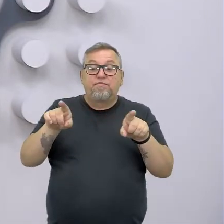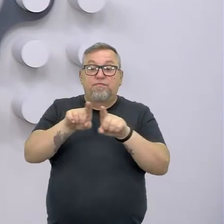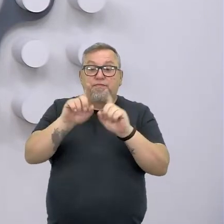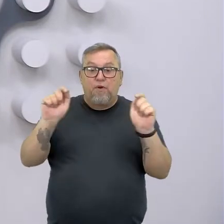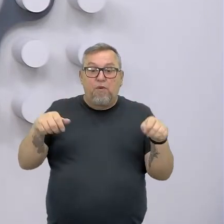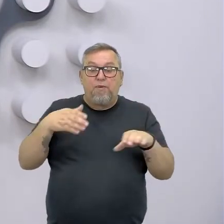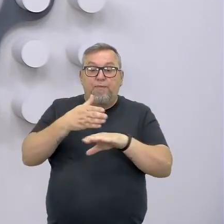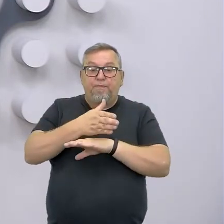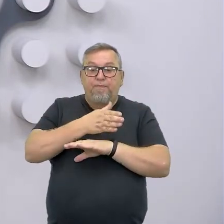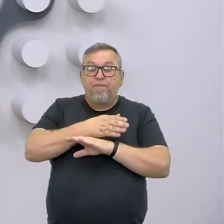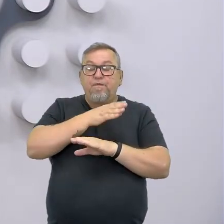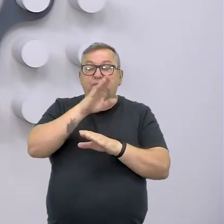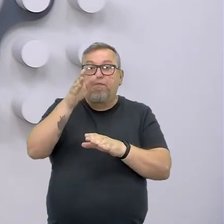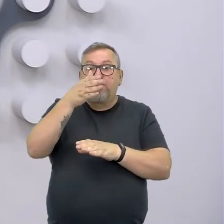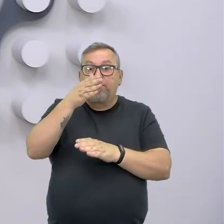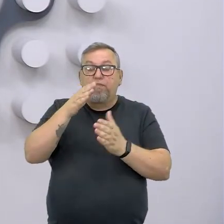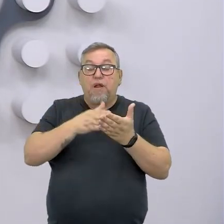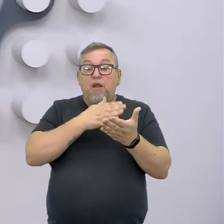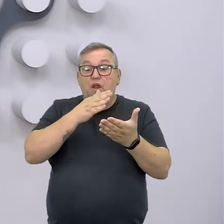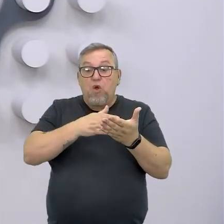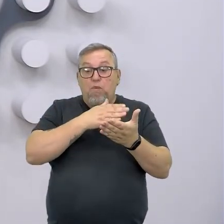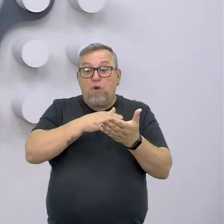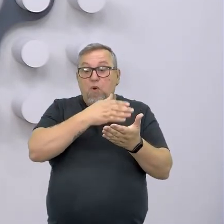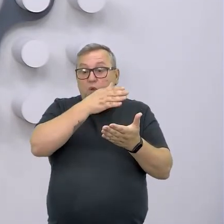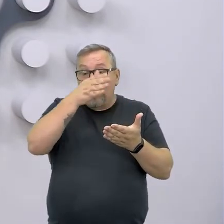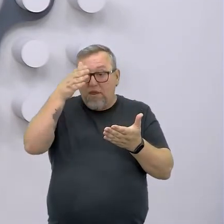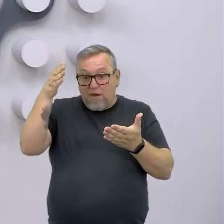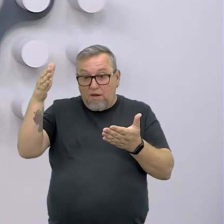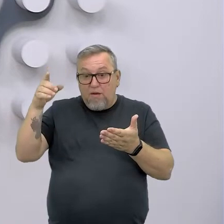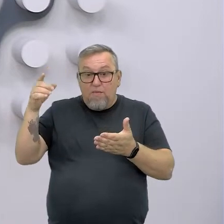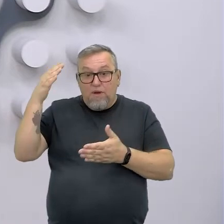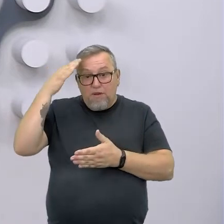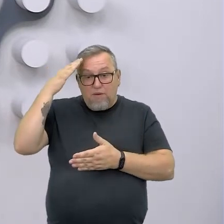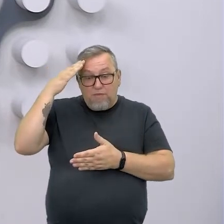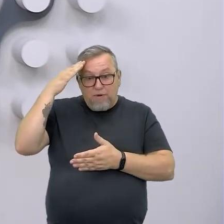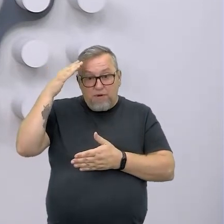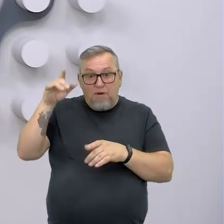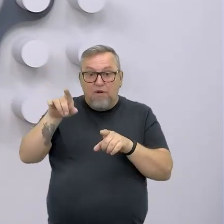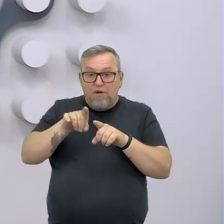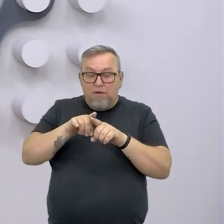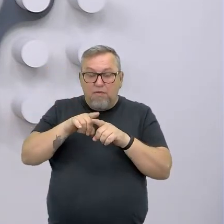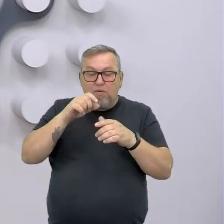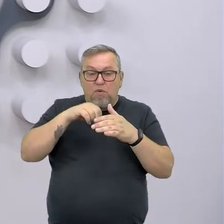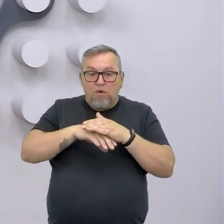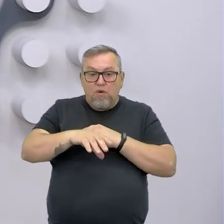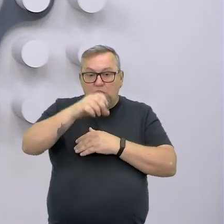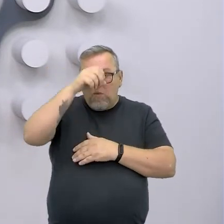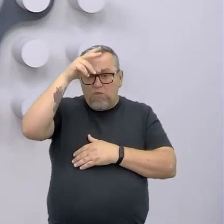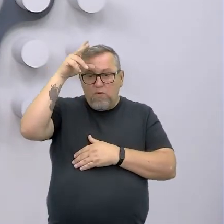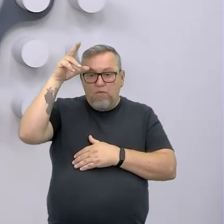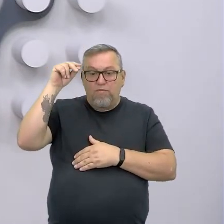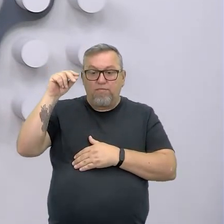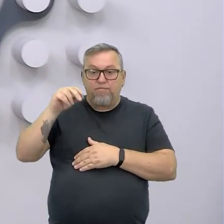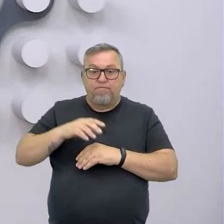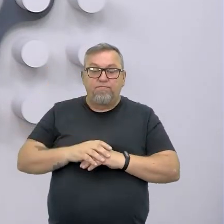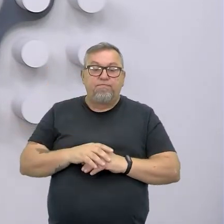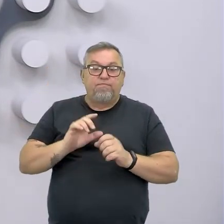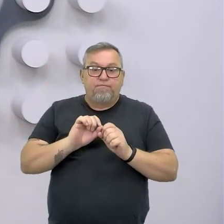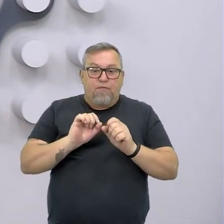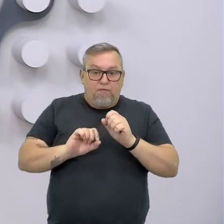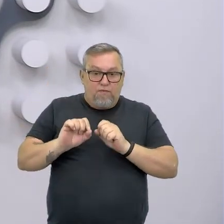pode ir numa biblioteca para saber dados sobre aquela pessoa. E arquivos públicos, né? Arquivos em que foram